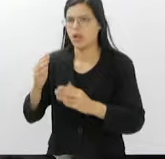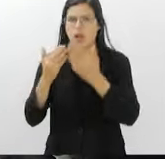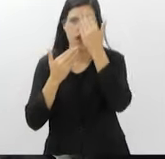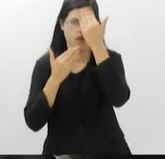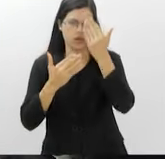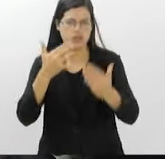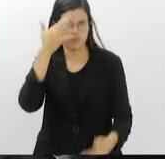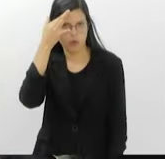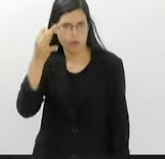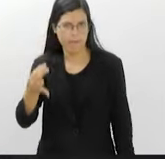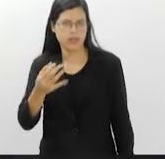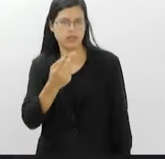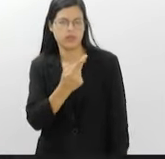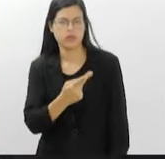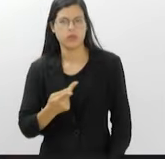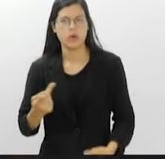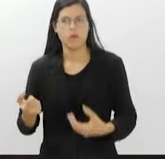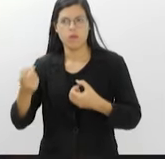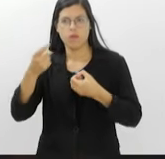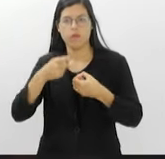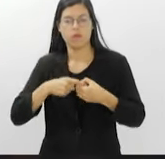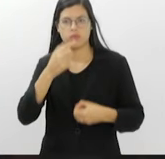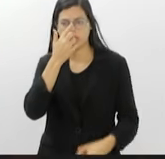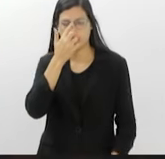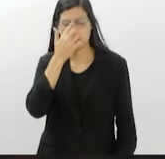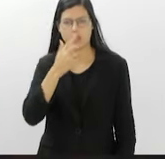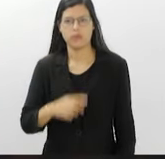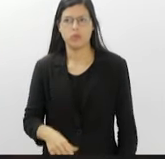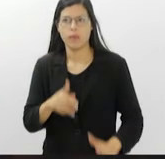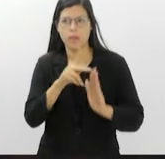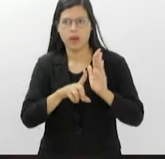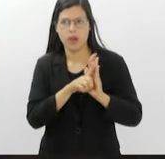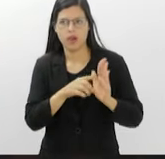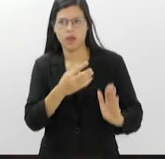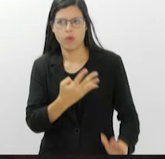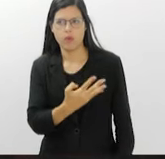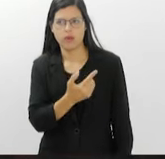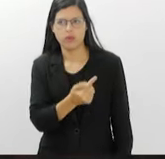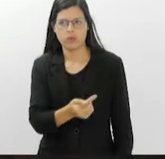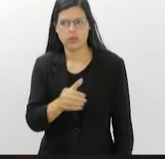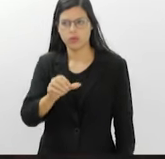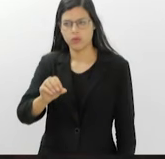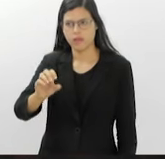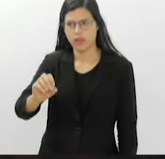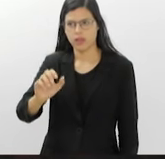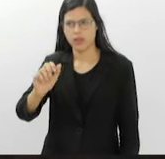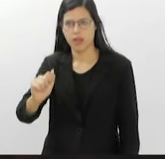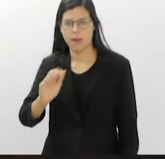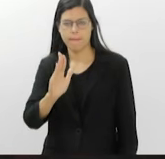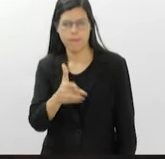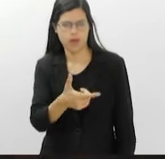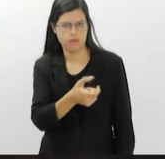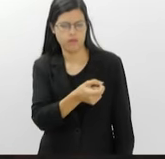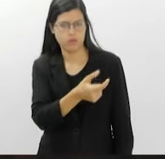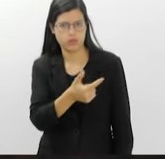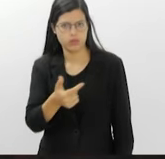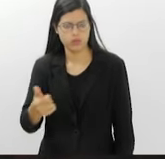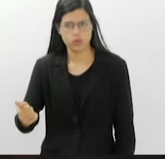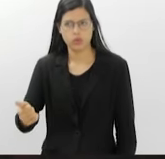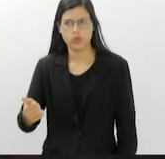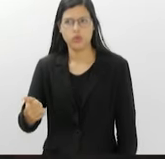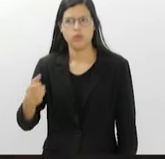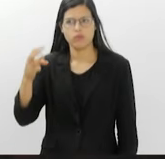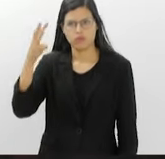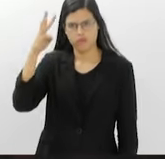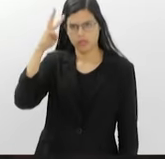Excelência. Então retornamos com o PL 4790A de 21 na sessão de